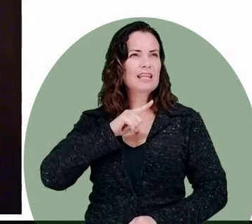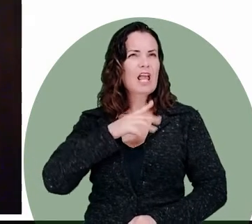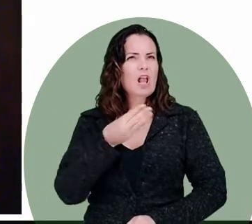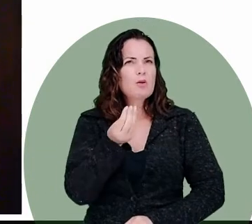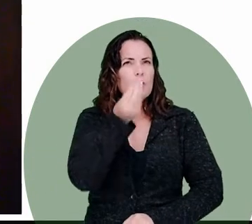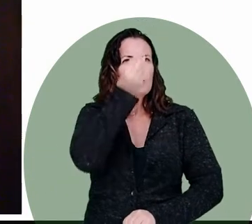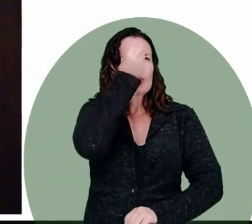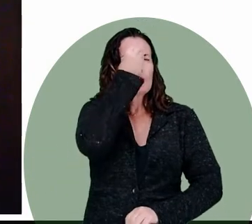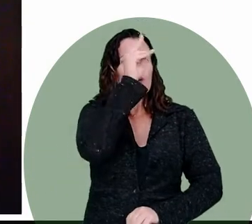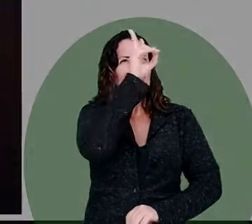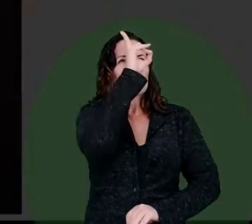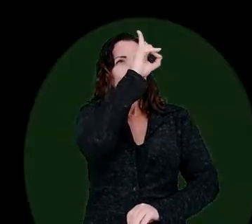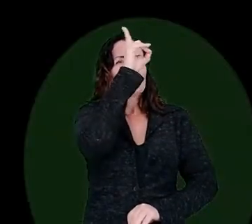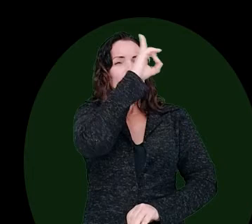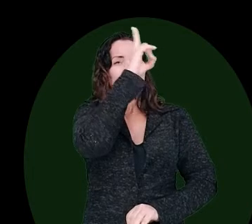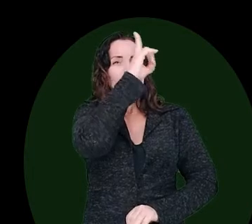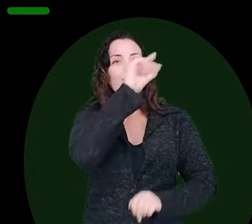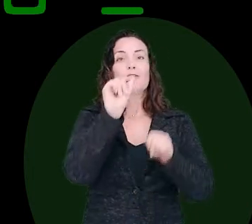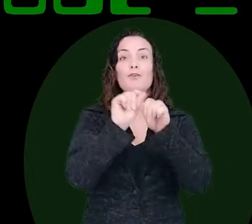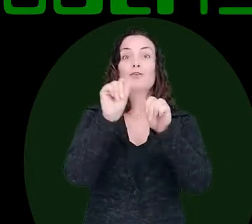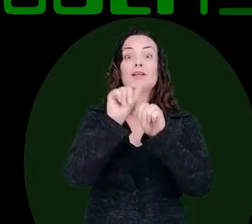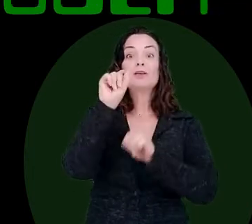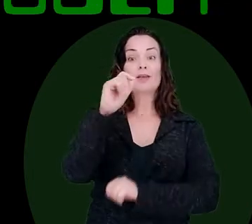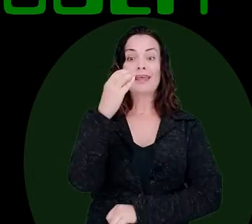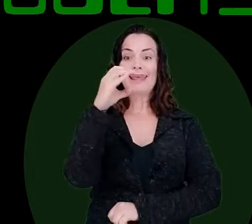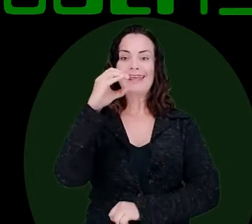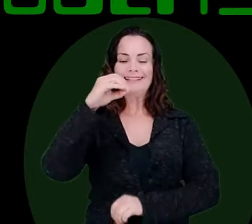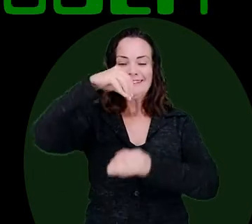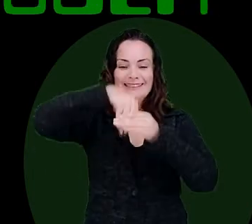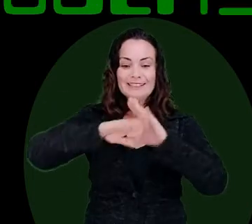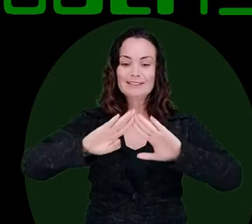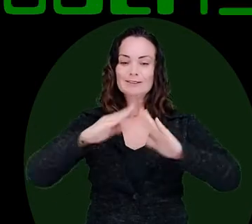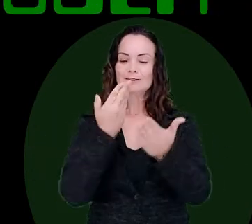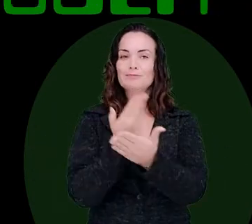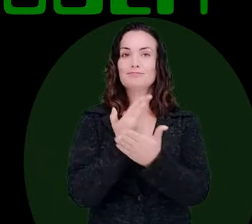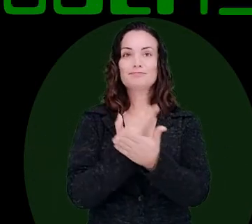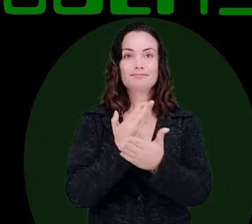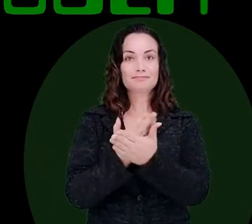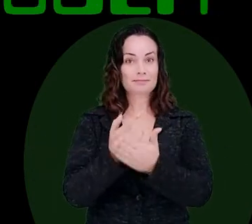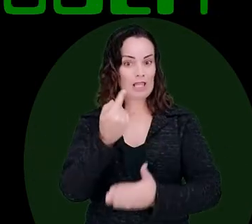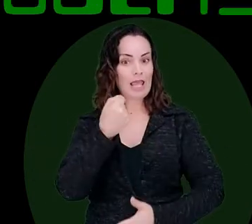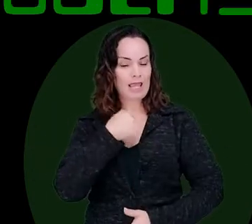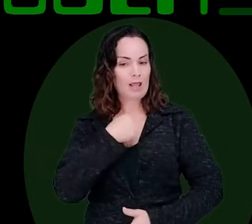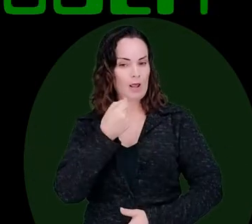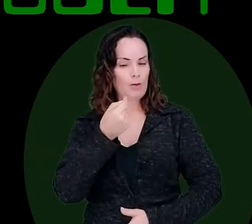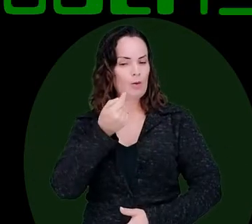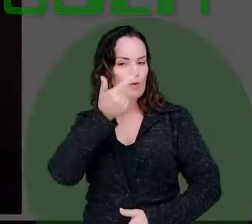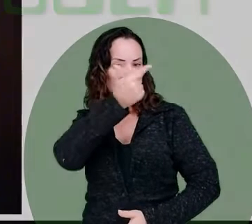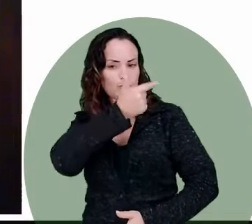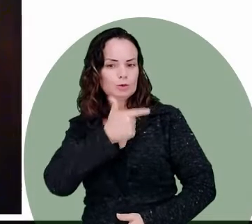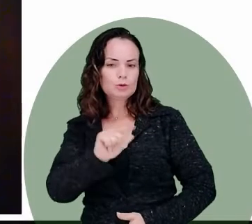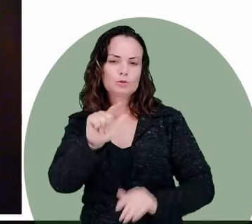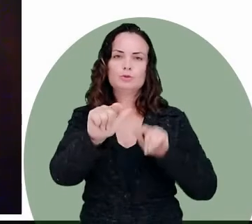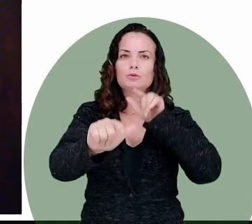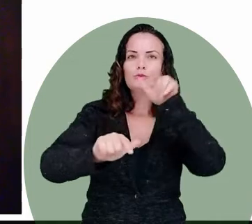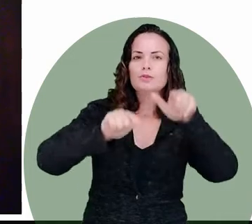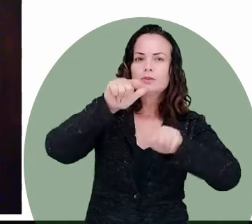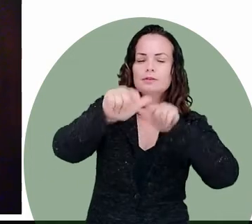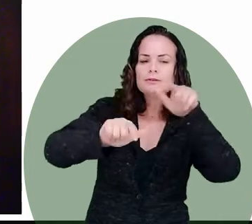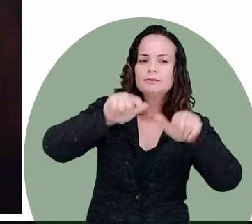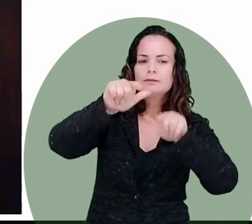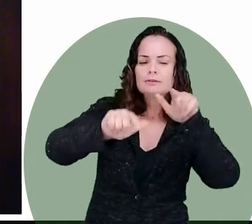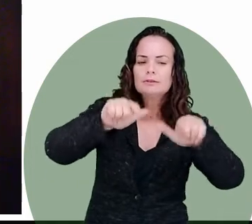memória para fazer o Ciência na Escola. Eu voltei a trabalhar com a